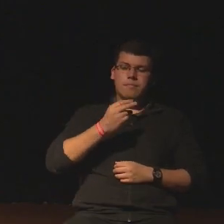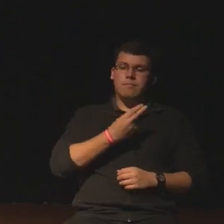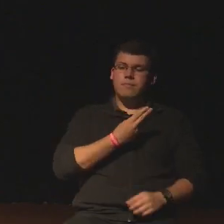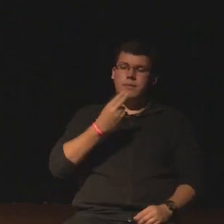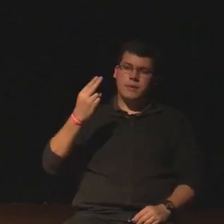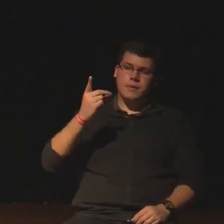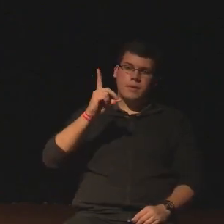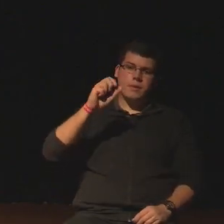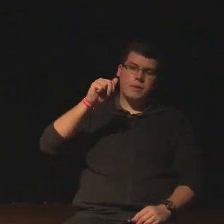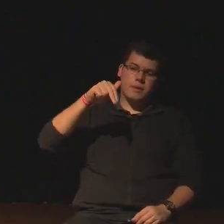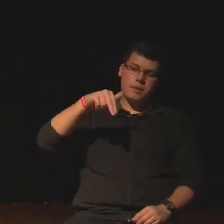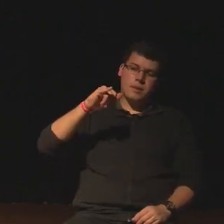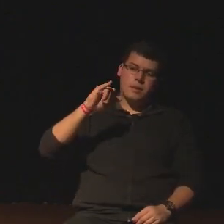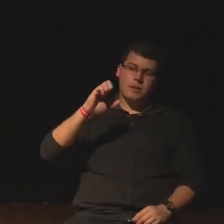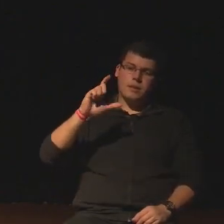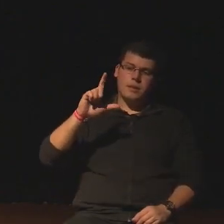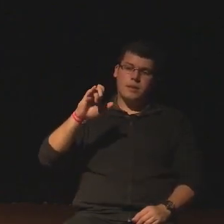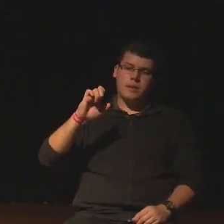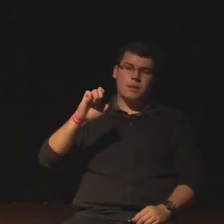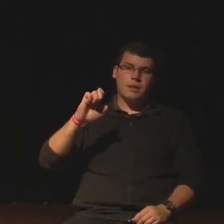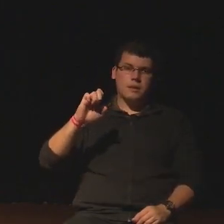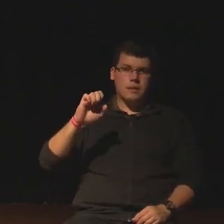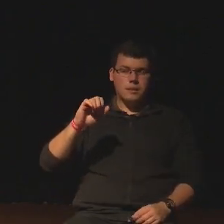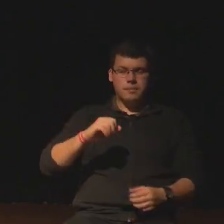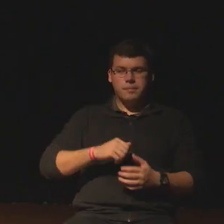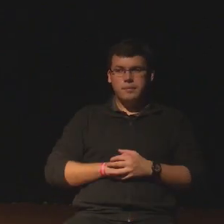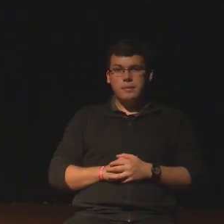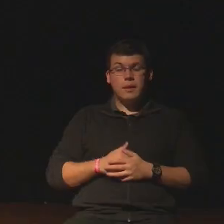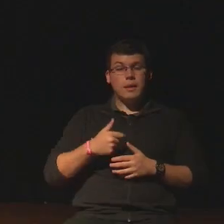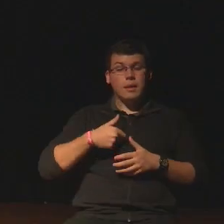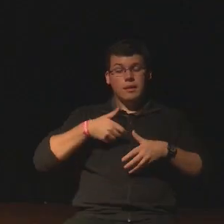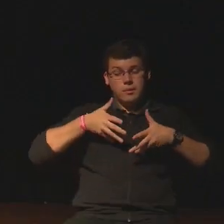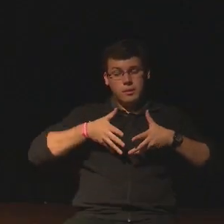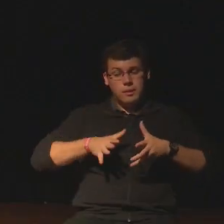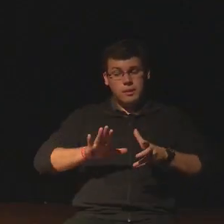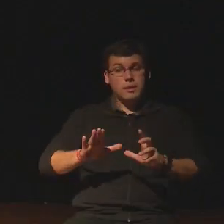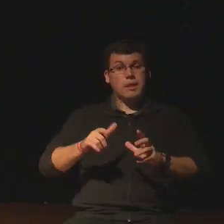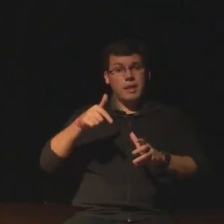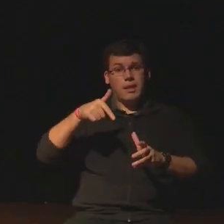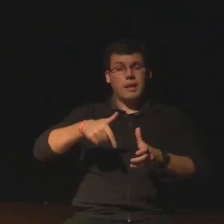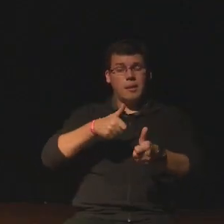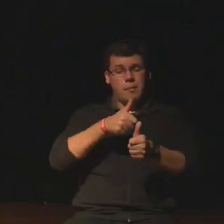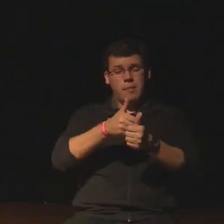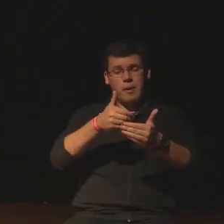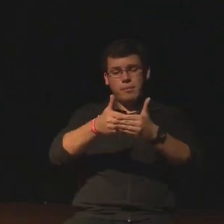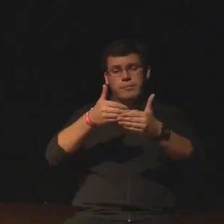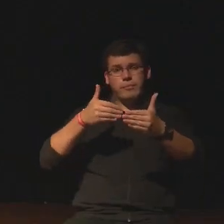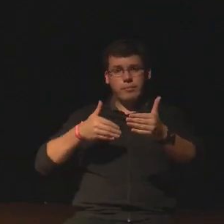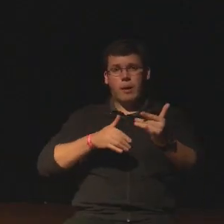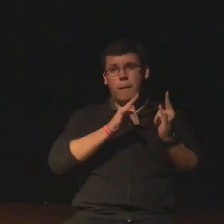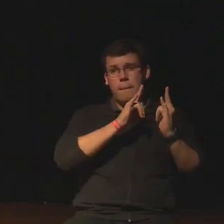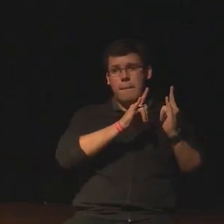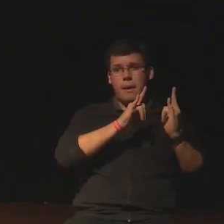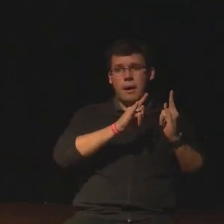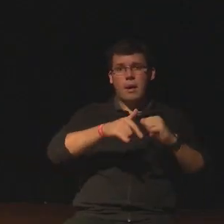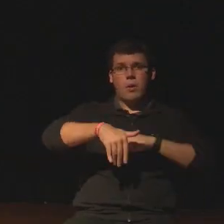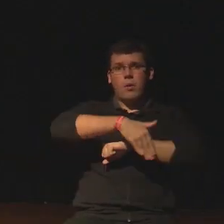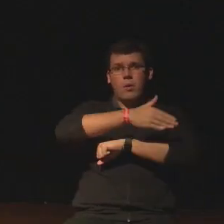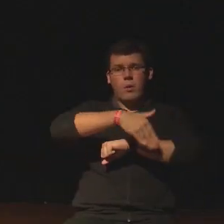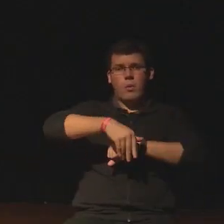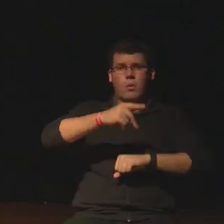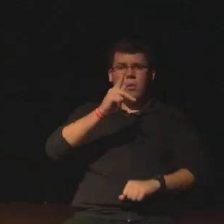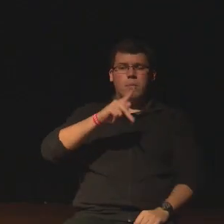nome é Daniele. Eu nasci aqui, nasci atrás do MASP, nos mapas aí na rua Professor Picarolo, que é bem